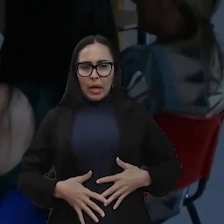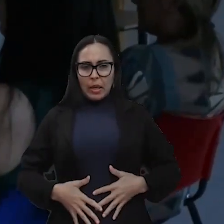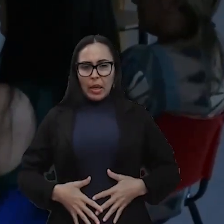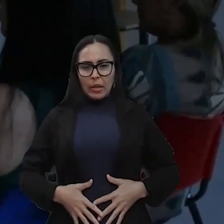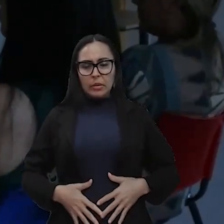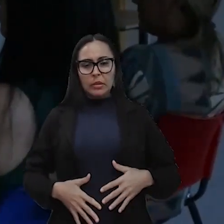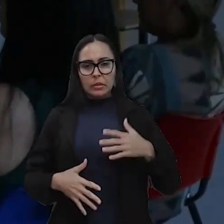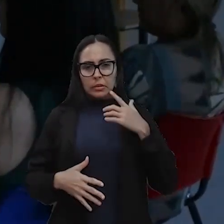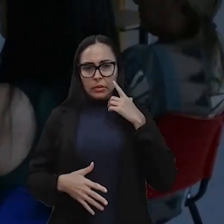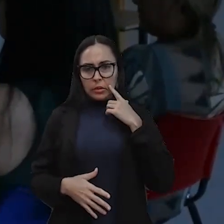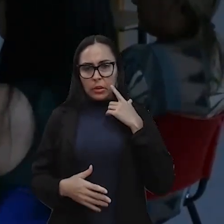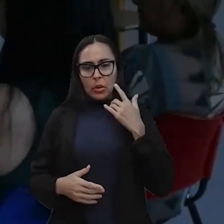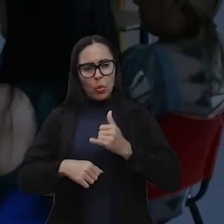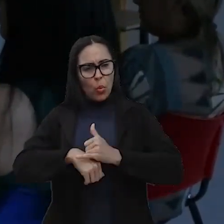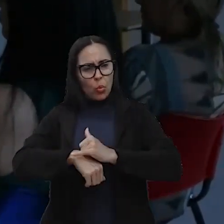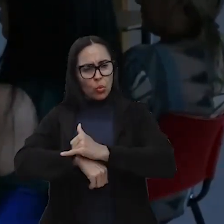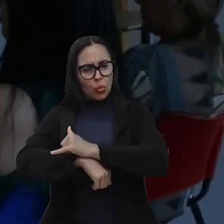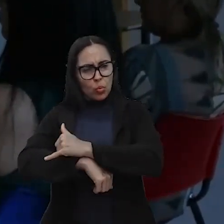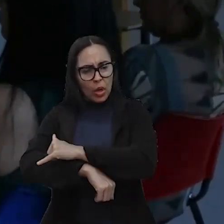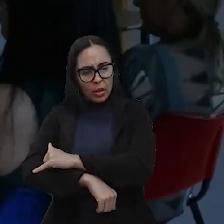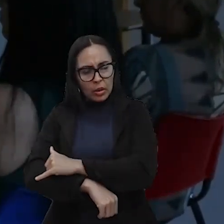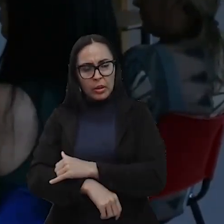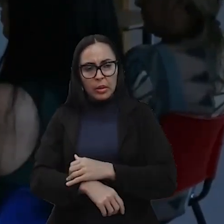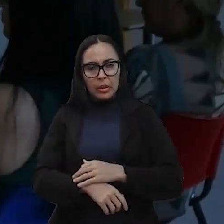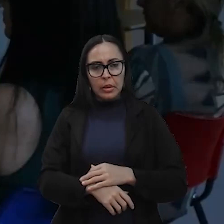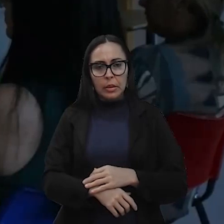obesidade central, que é a barriga um pouco mais